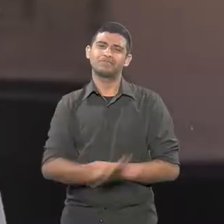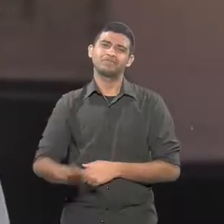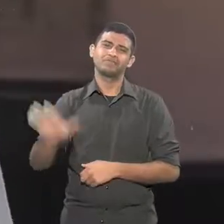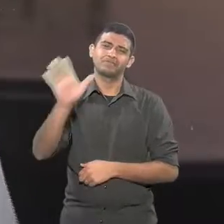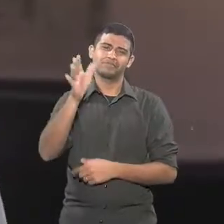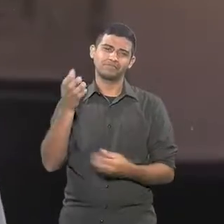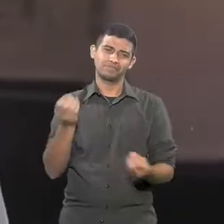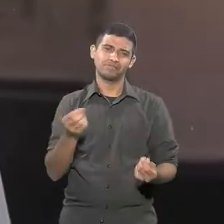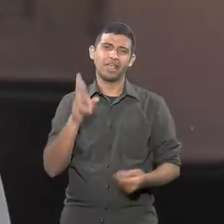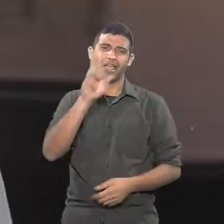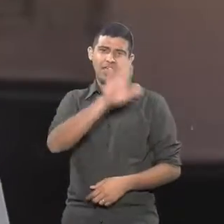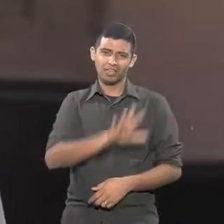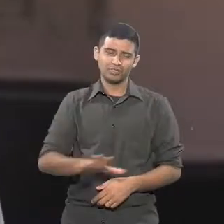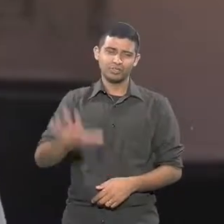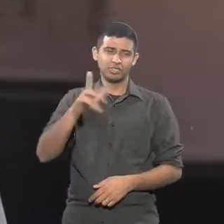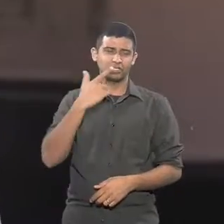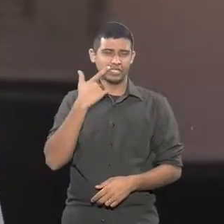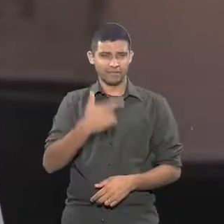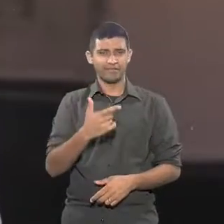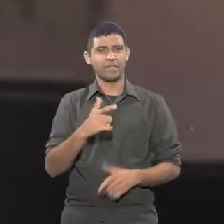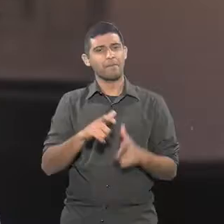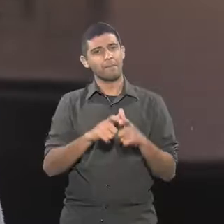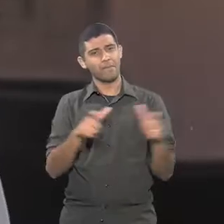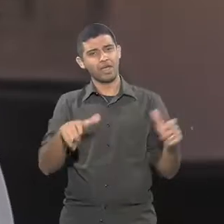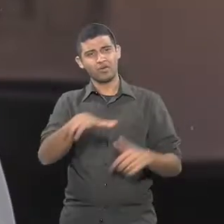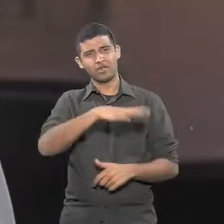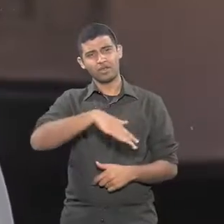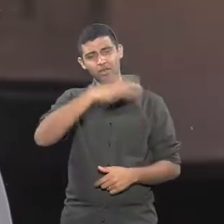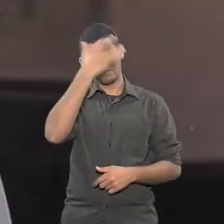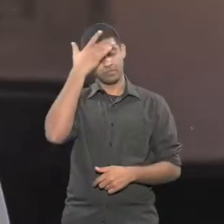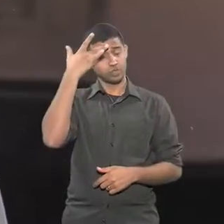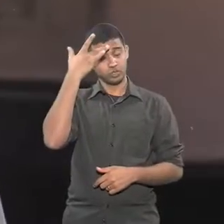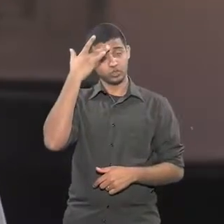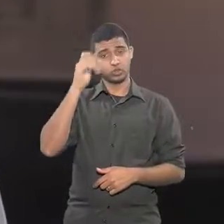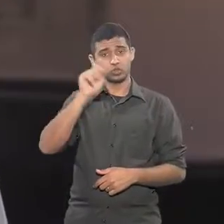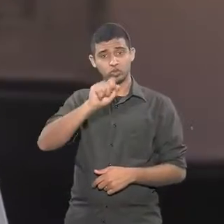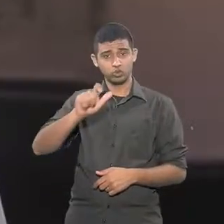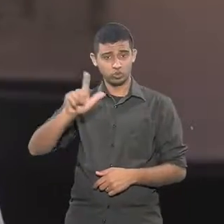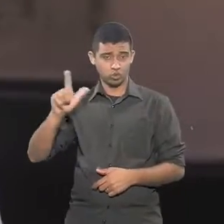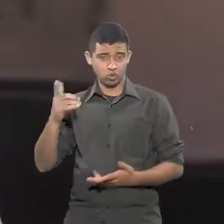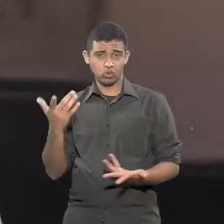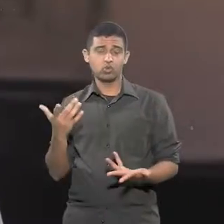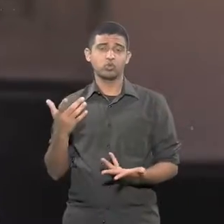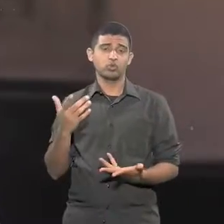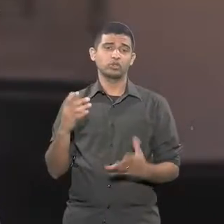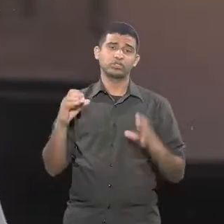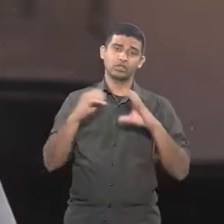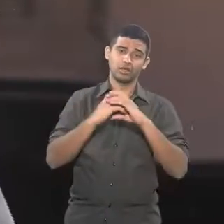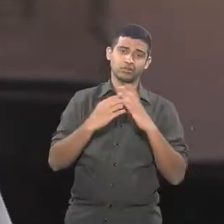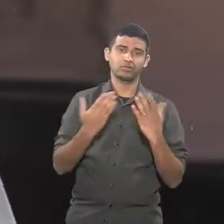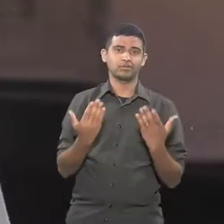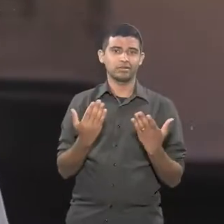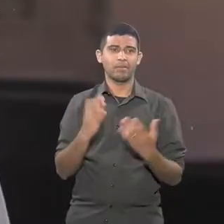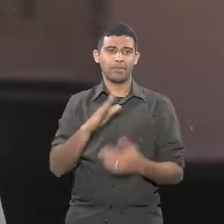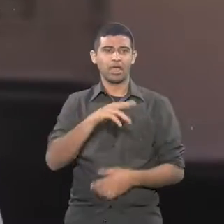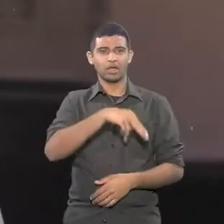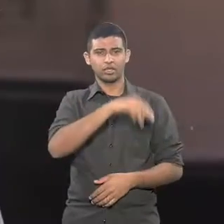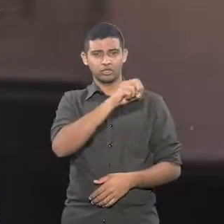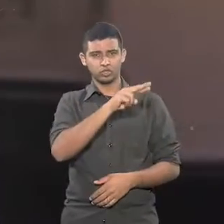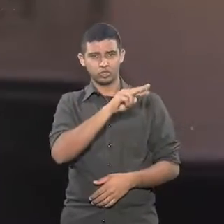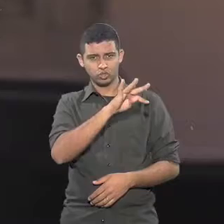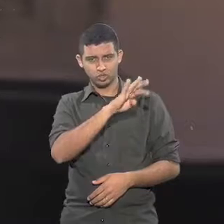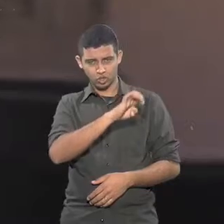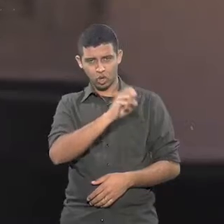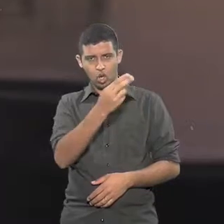né? Assim, você também vê uma maior participação desse tipo de alimentação para o Sudeste, Sul, Centro-Oeste, menos para